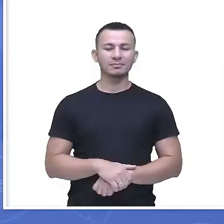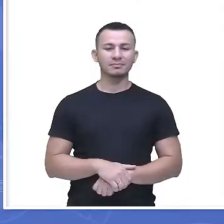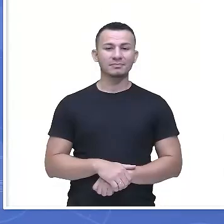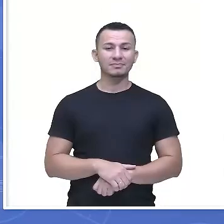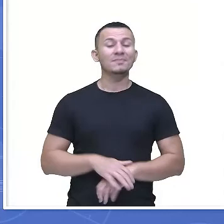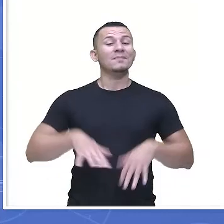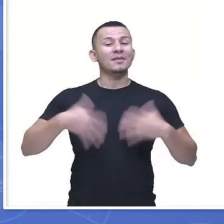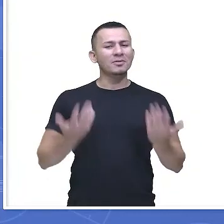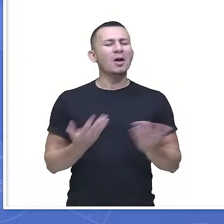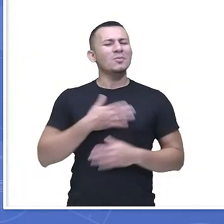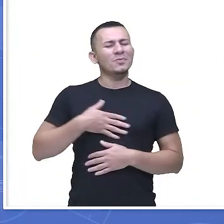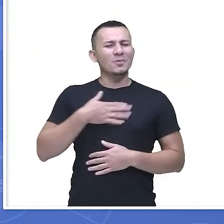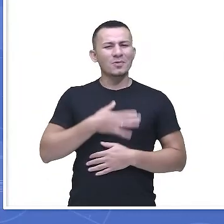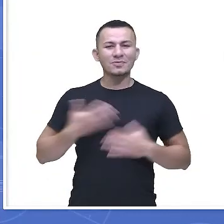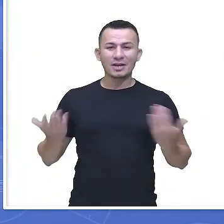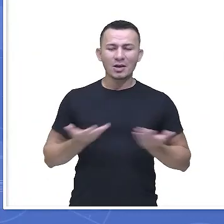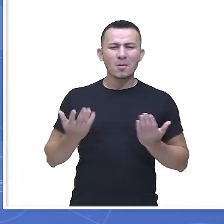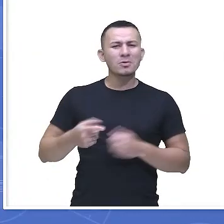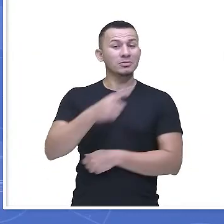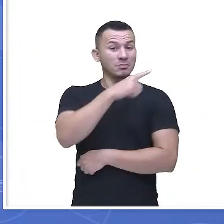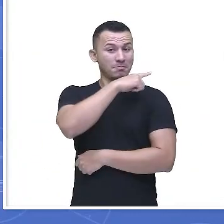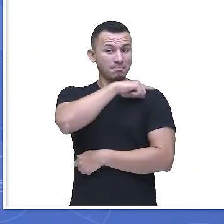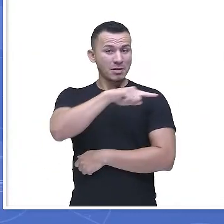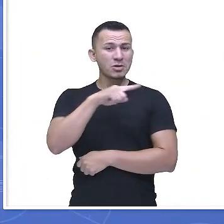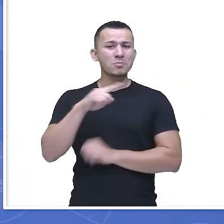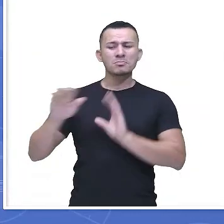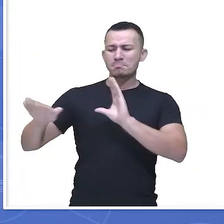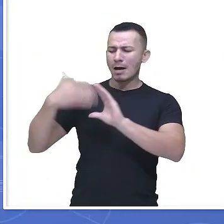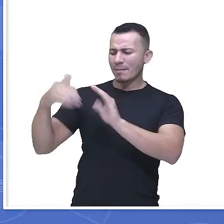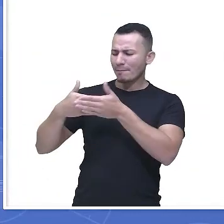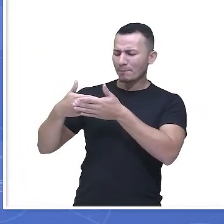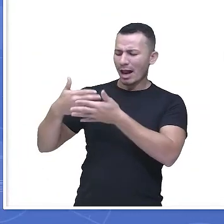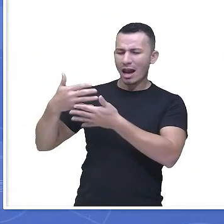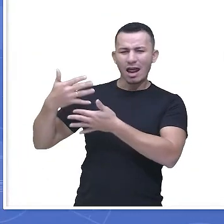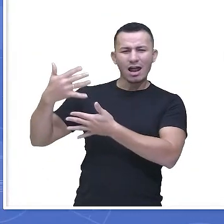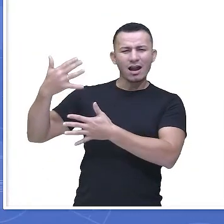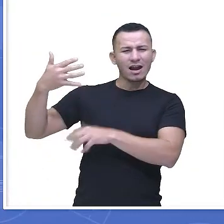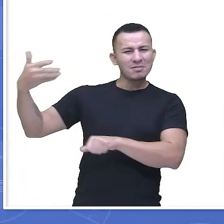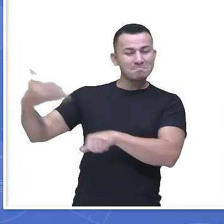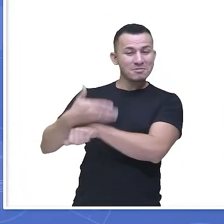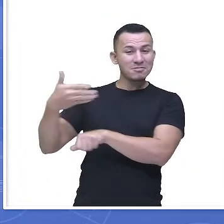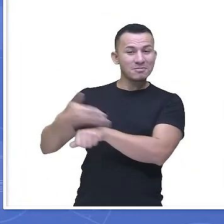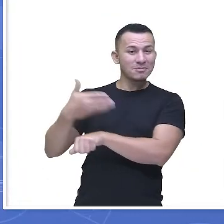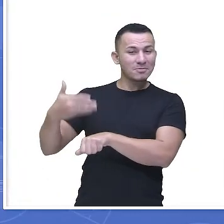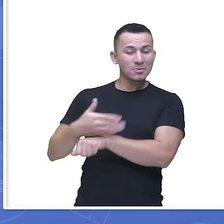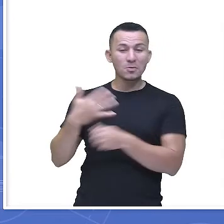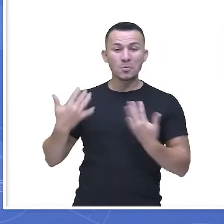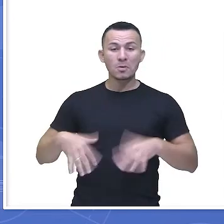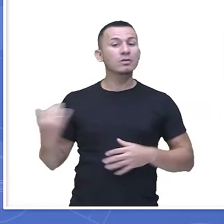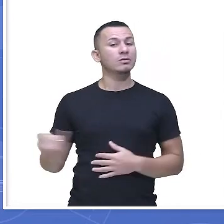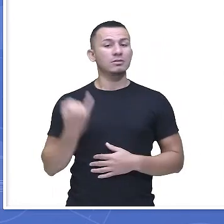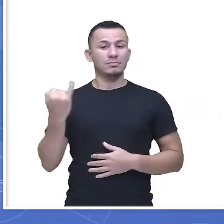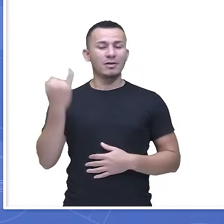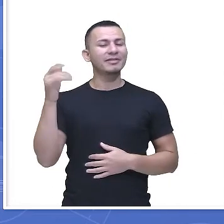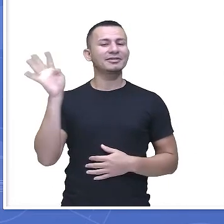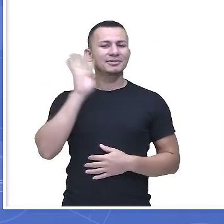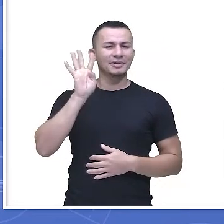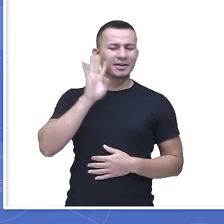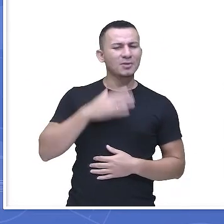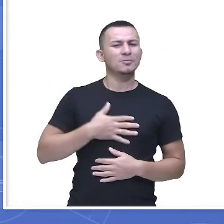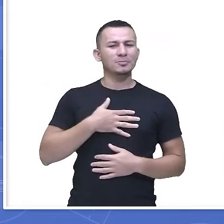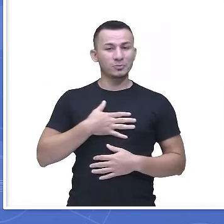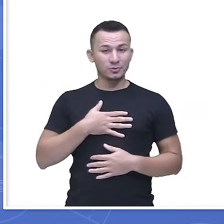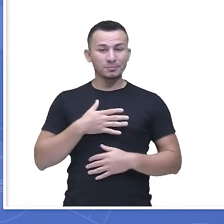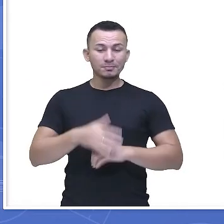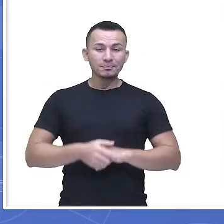Muito bem, gostei de ver o primeiro ano. Olha, foi lá no chat, participou mesmo. Foi muito importante, muito legal a participação